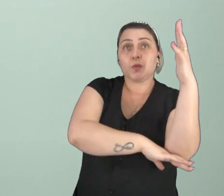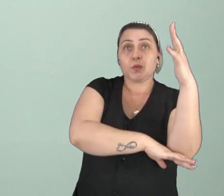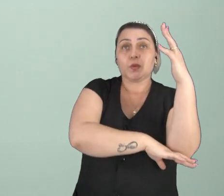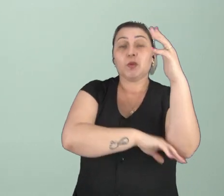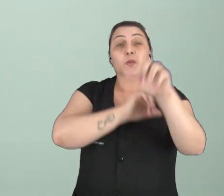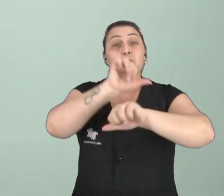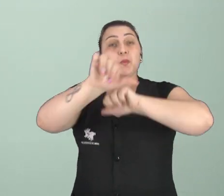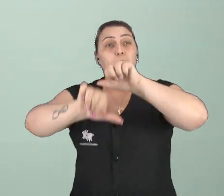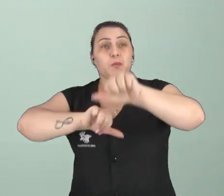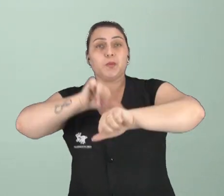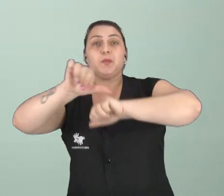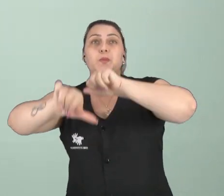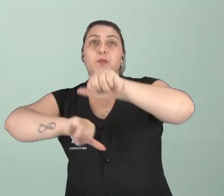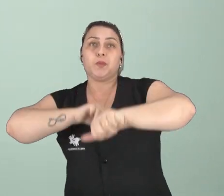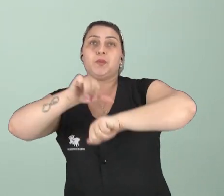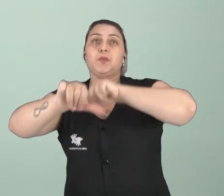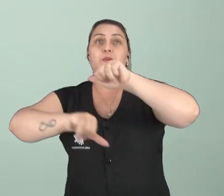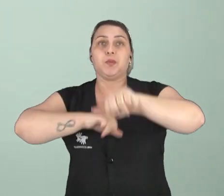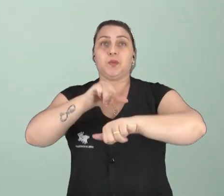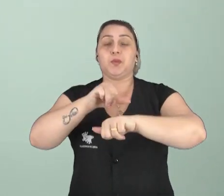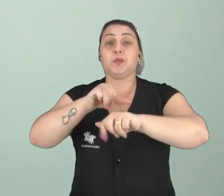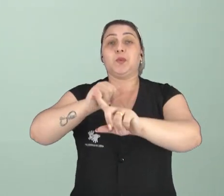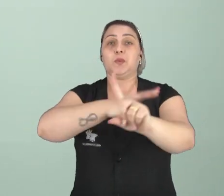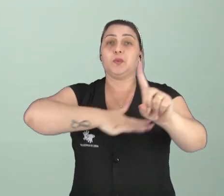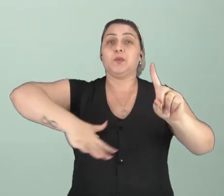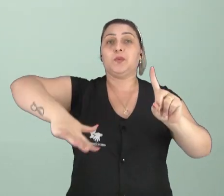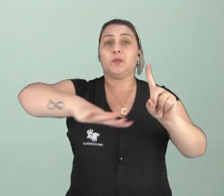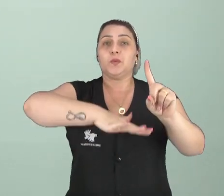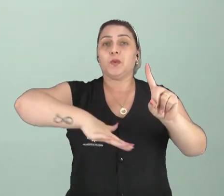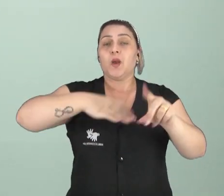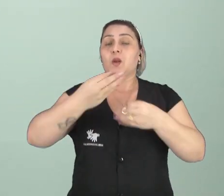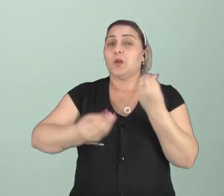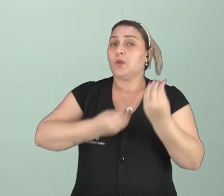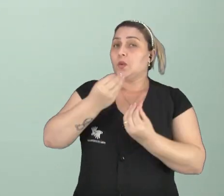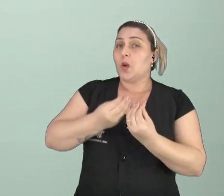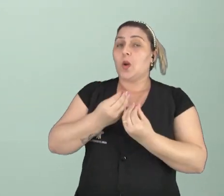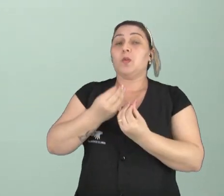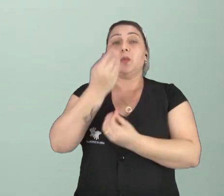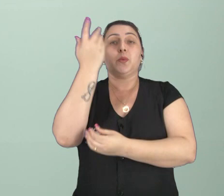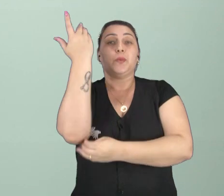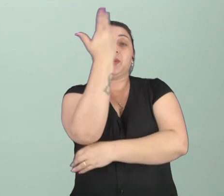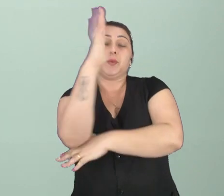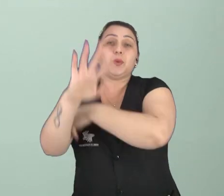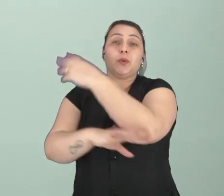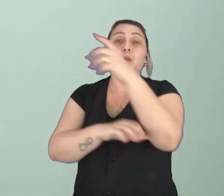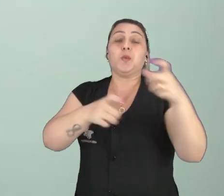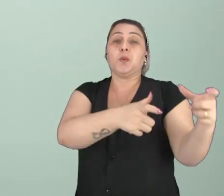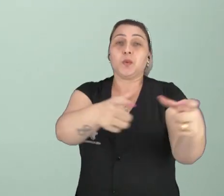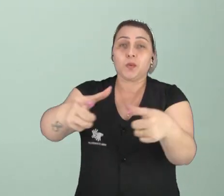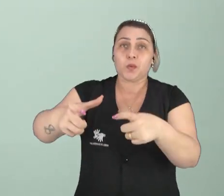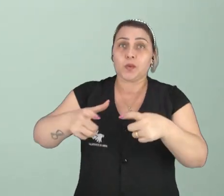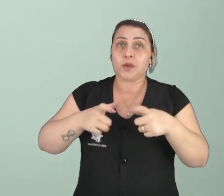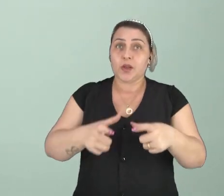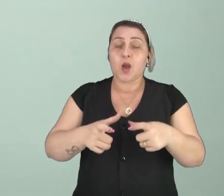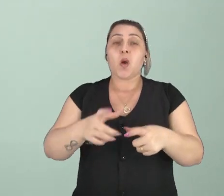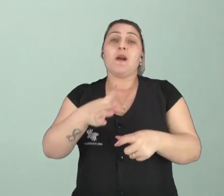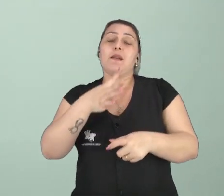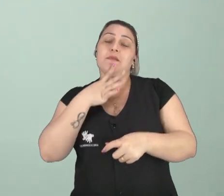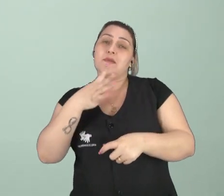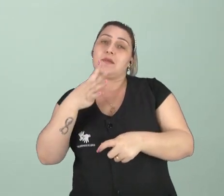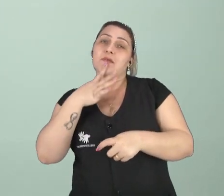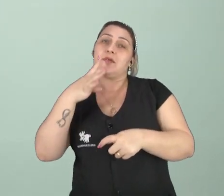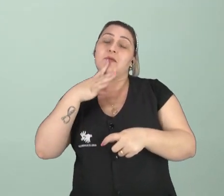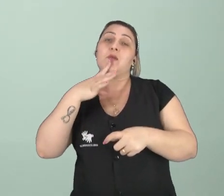natureza e suas transformações pela sociedade. Como que a natureza, o espaço, aquilo que a gente conhece